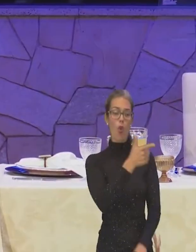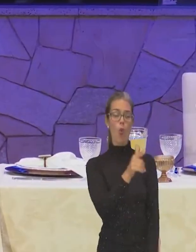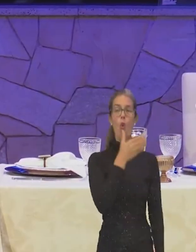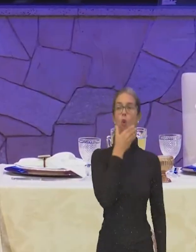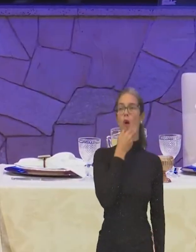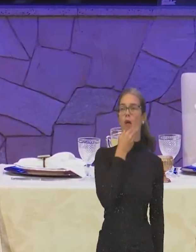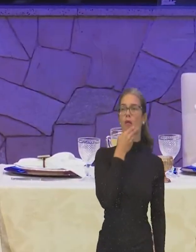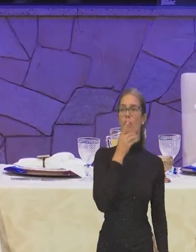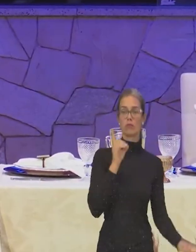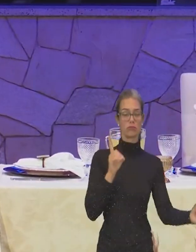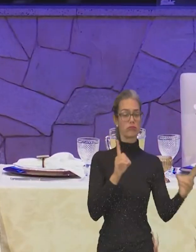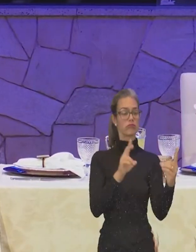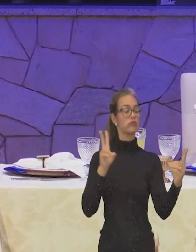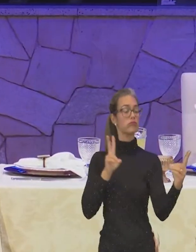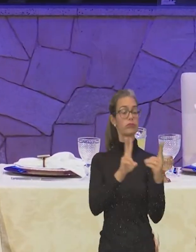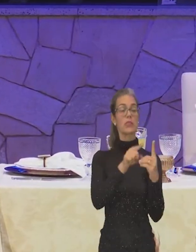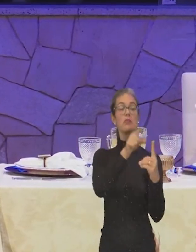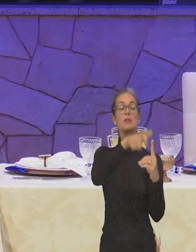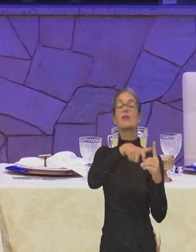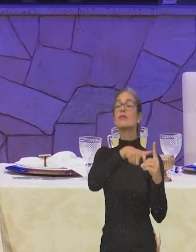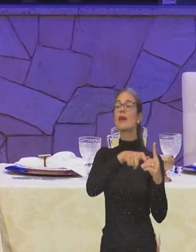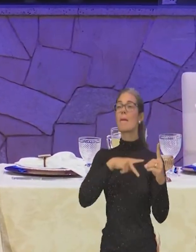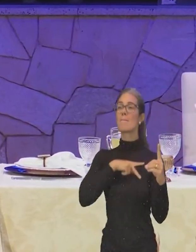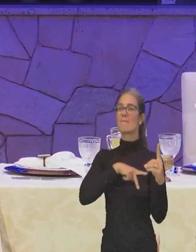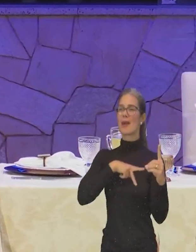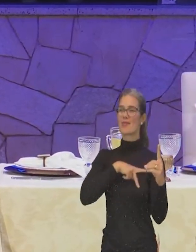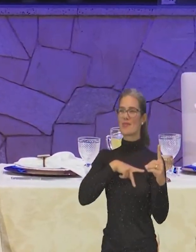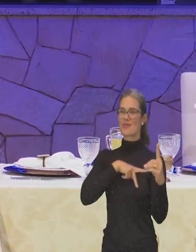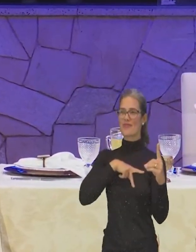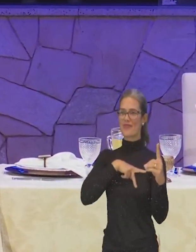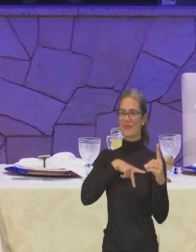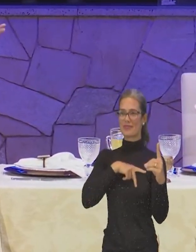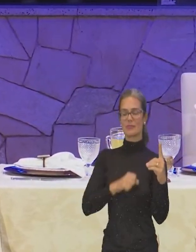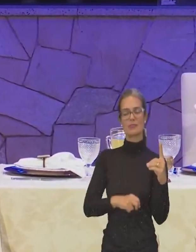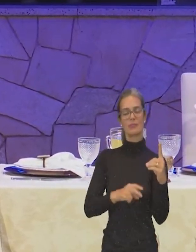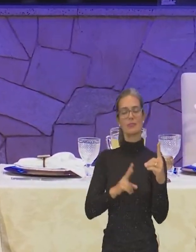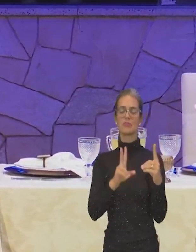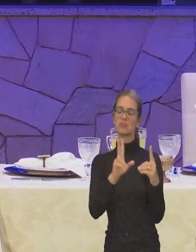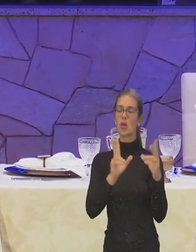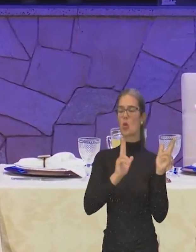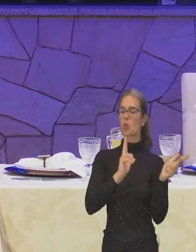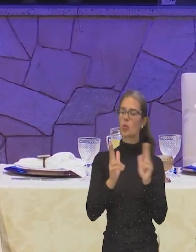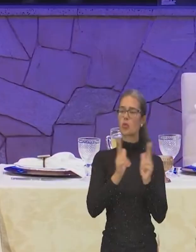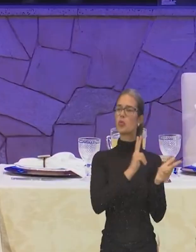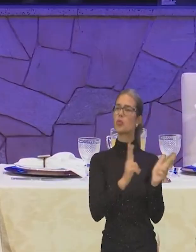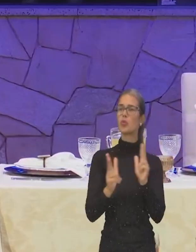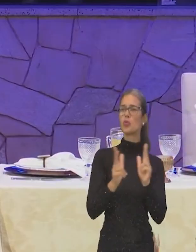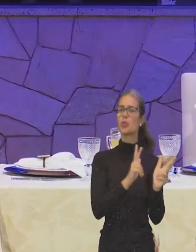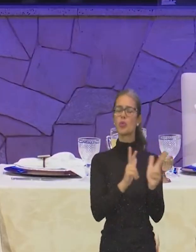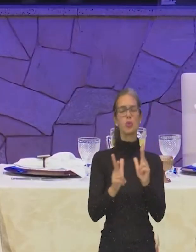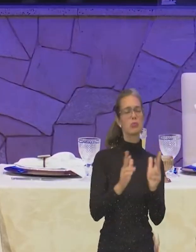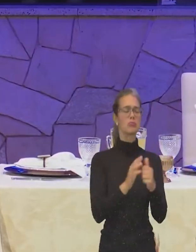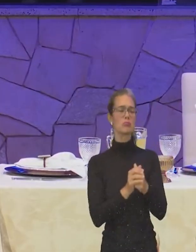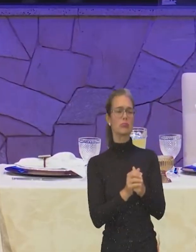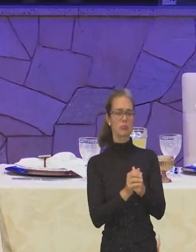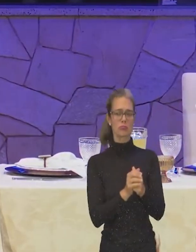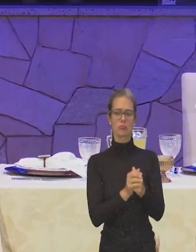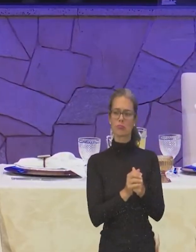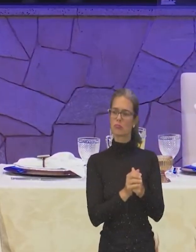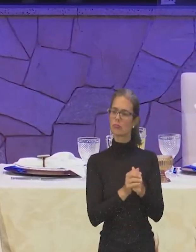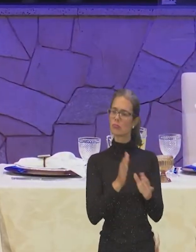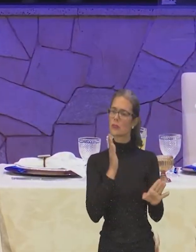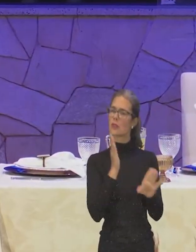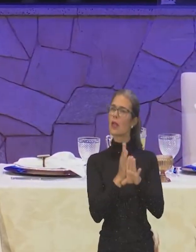chamado Paulo. E ali, conversando, descobrem que eles tinham a